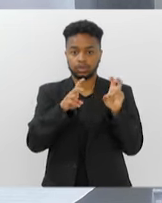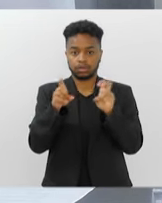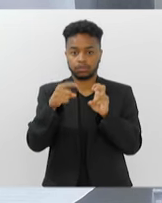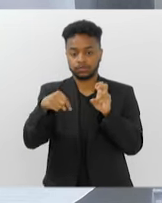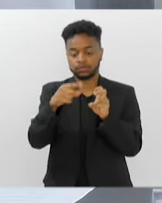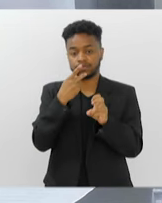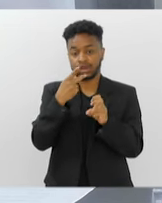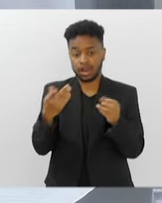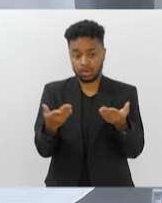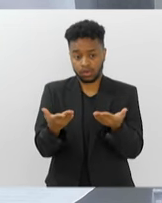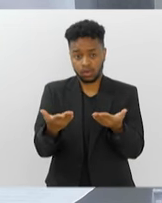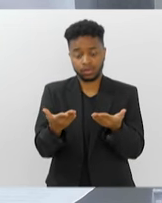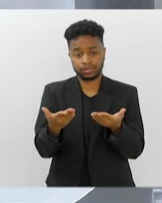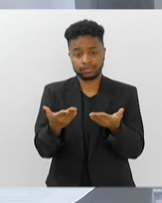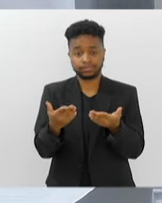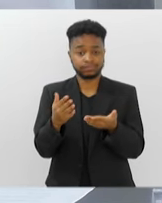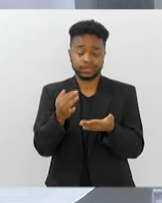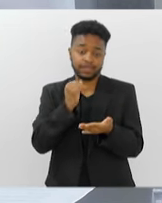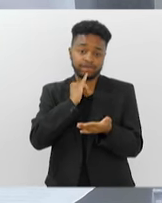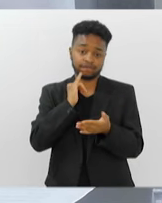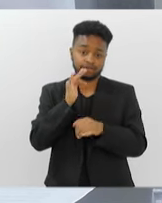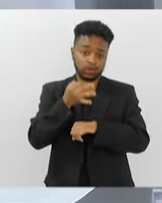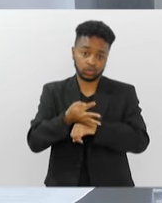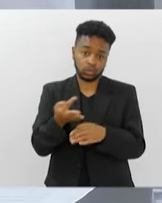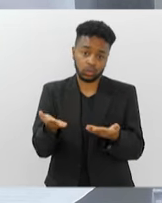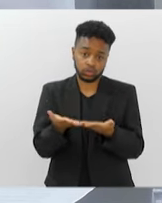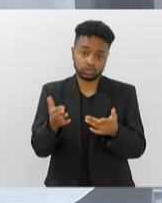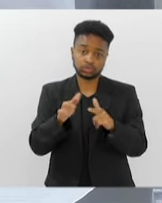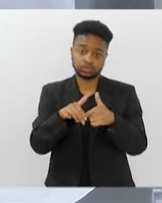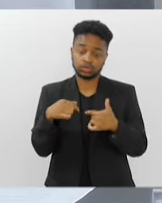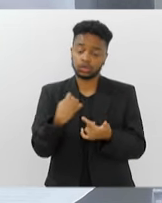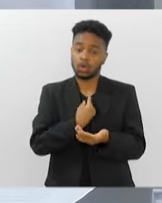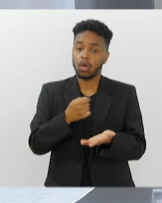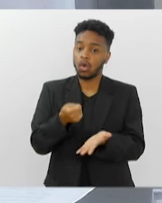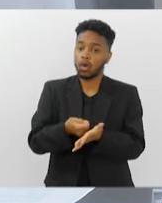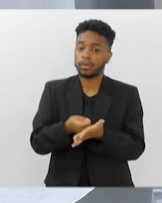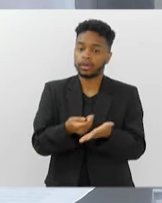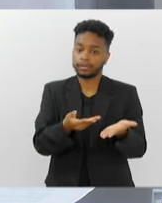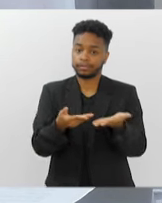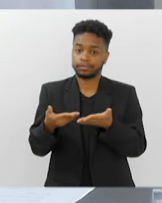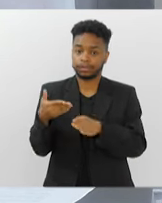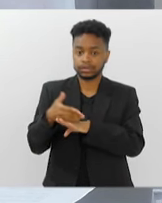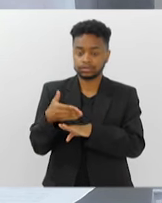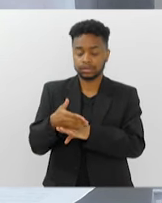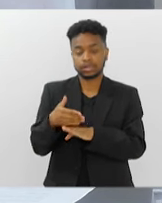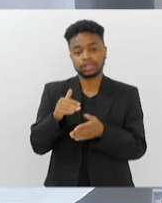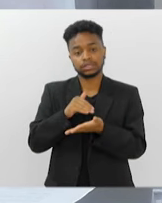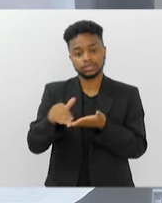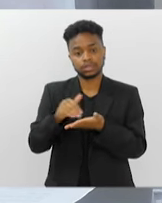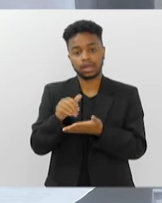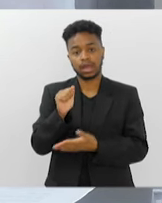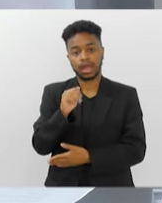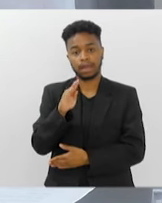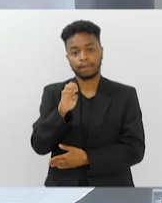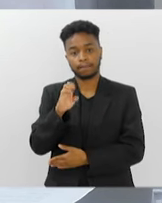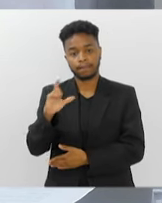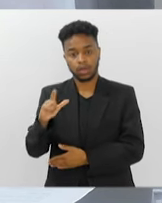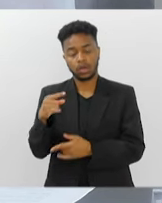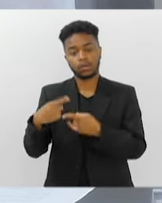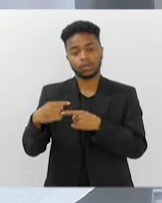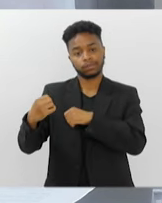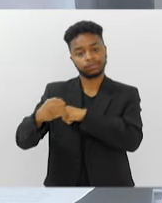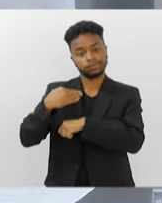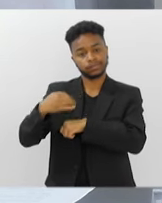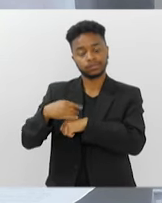falaram aqui agora não estão aqui por isso foram convocados né o secretário Abel que mandou uma